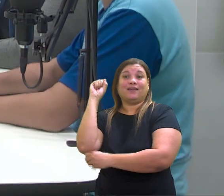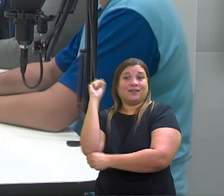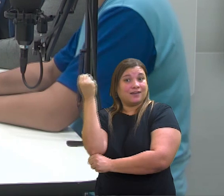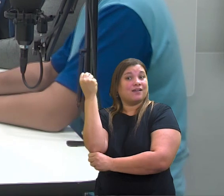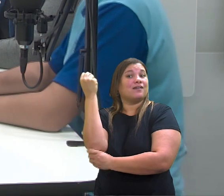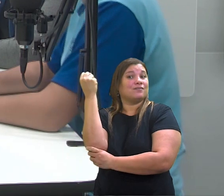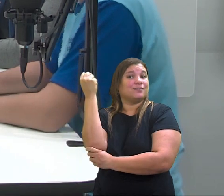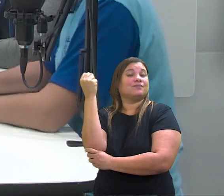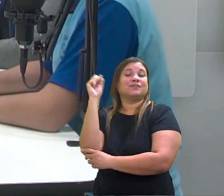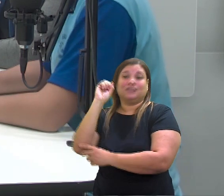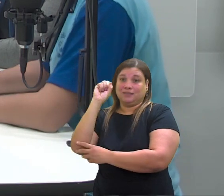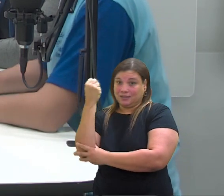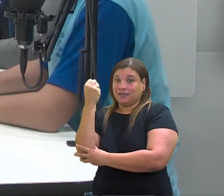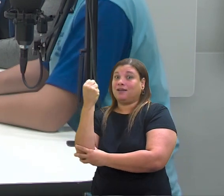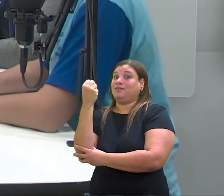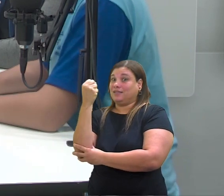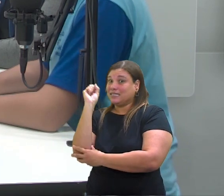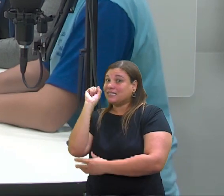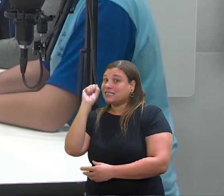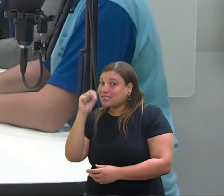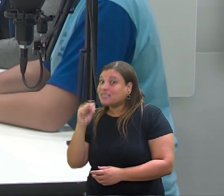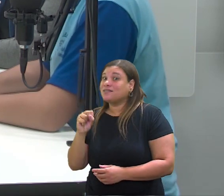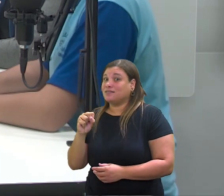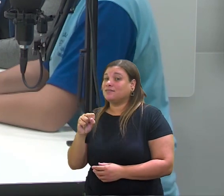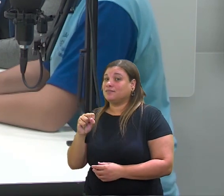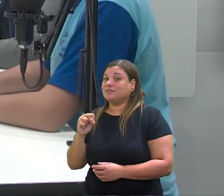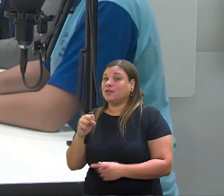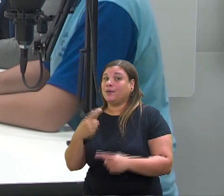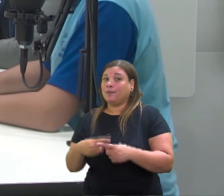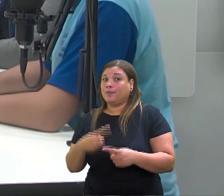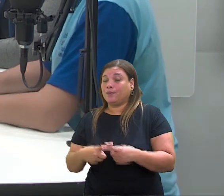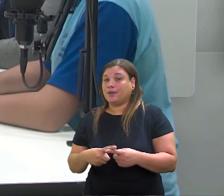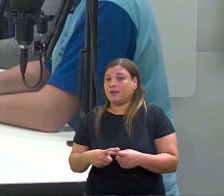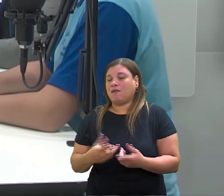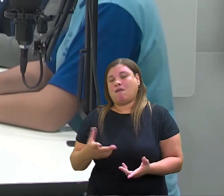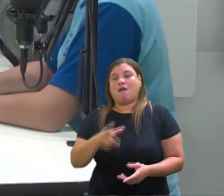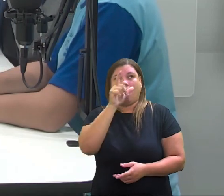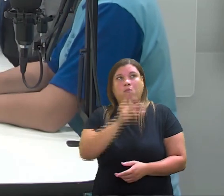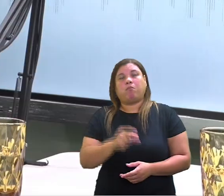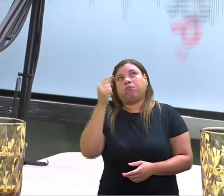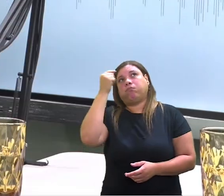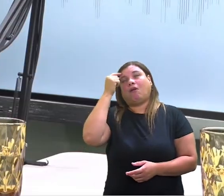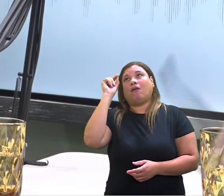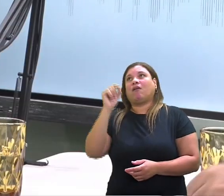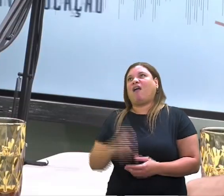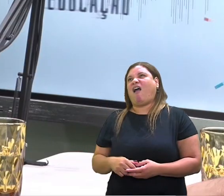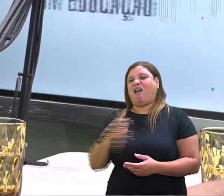Em geral. Também. Porque atrás de um celular, a pessoa se sente segura, como se não